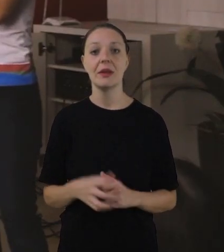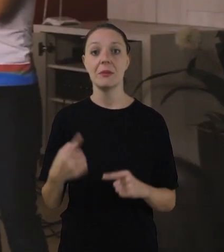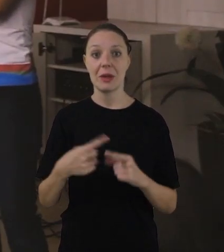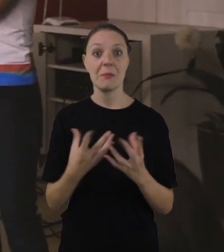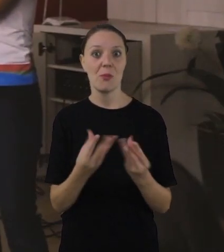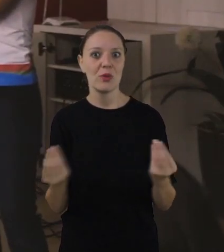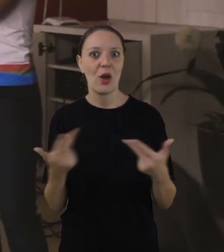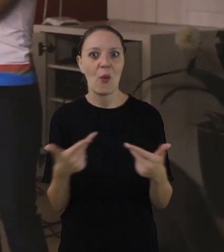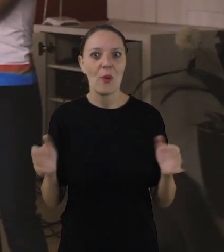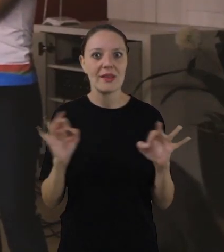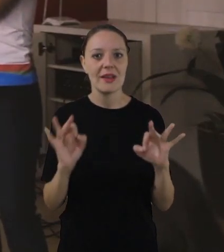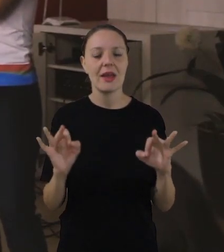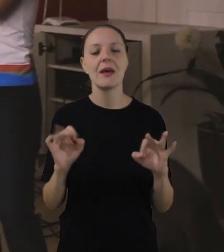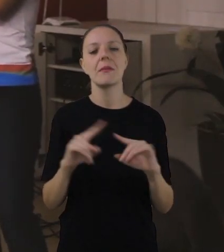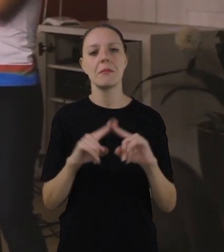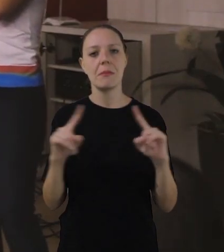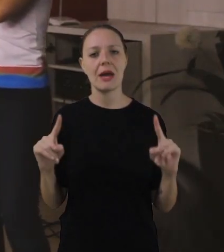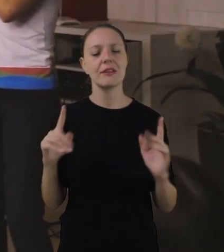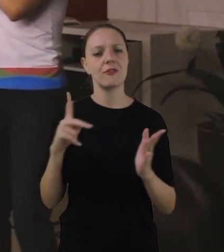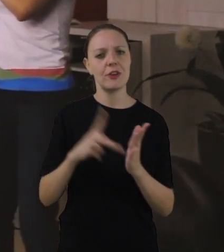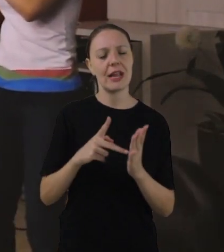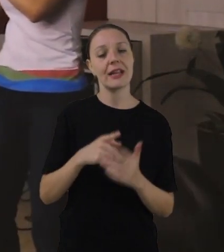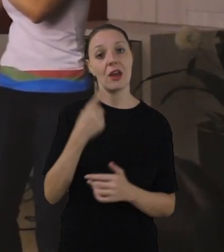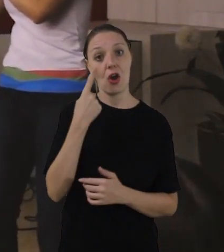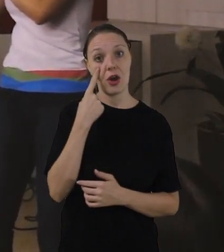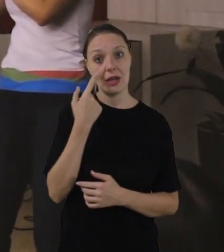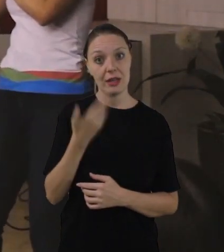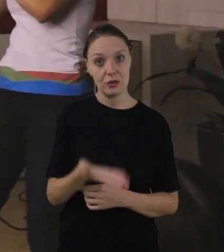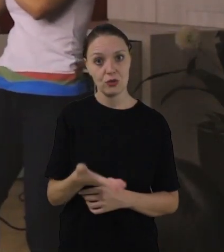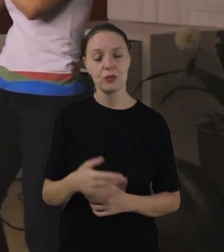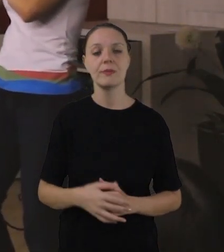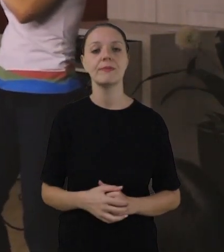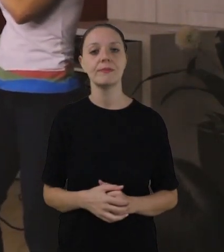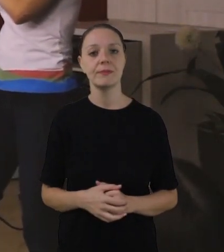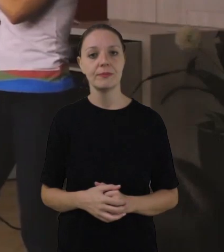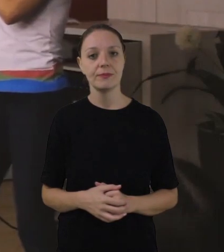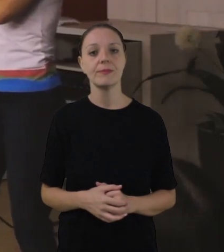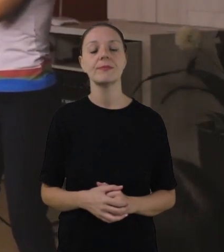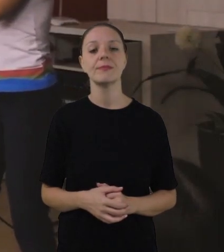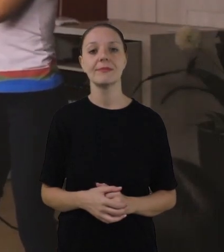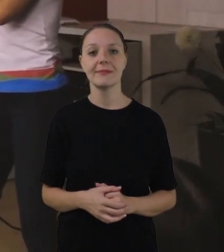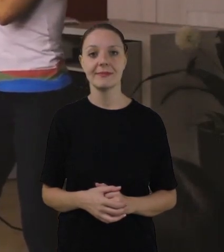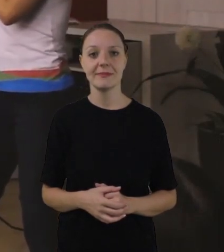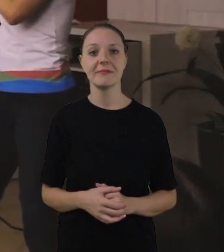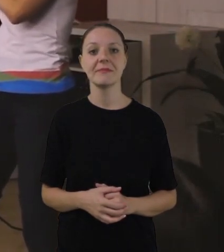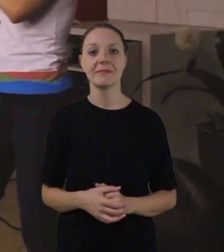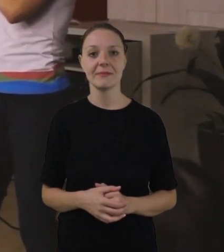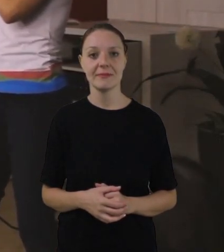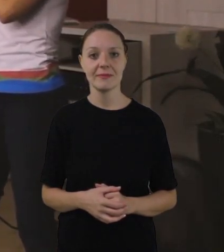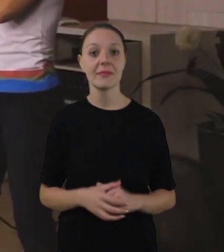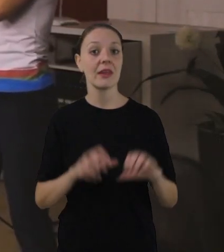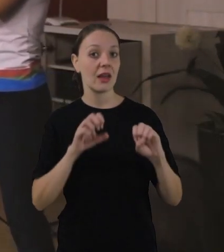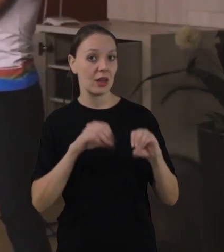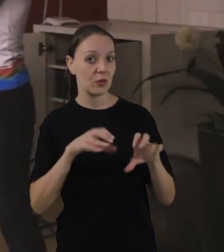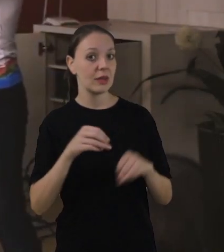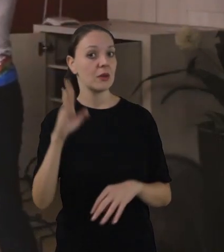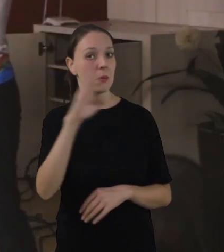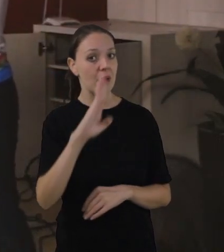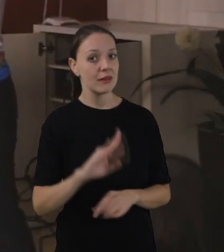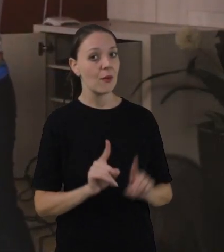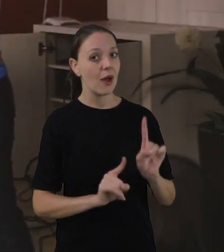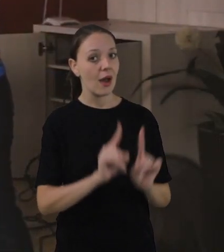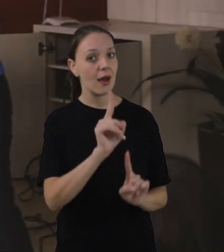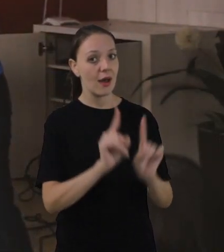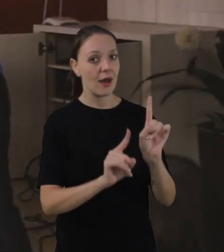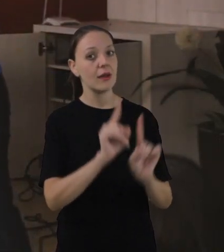né? Mas, enfim, olha onde é que a gente está. Do nível... o panorama da educação do Brasil, né?